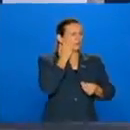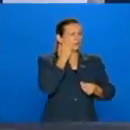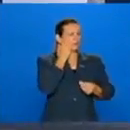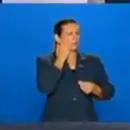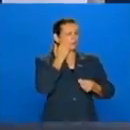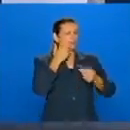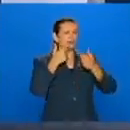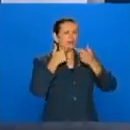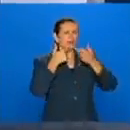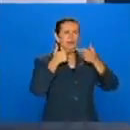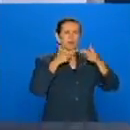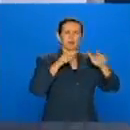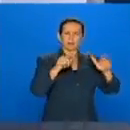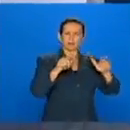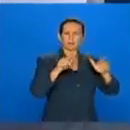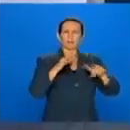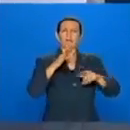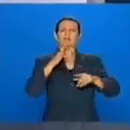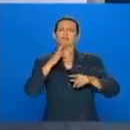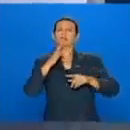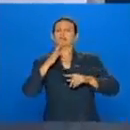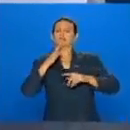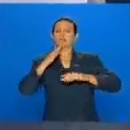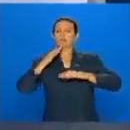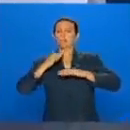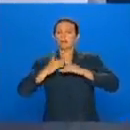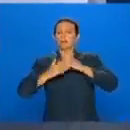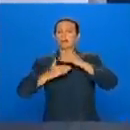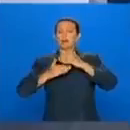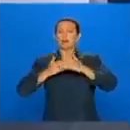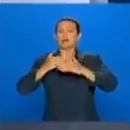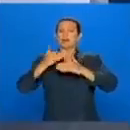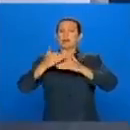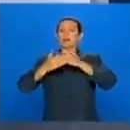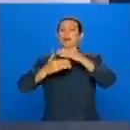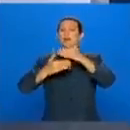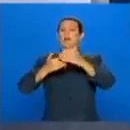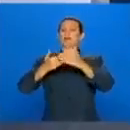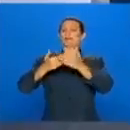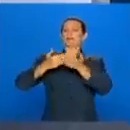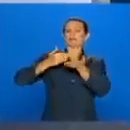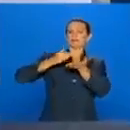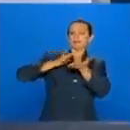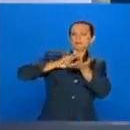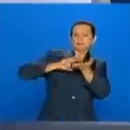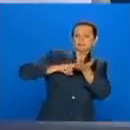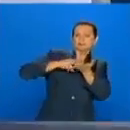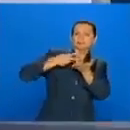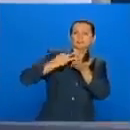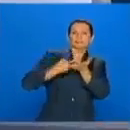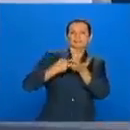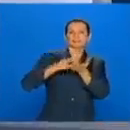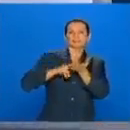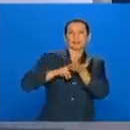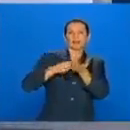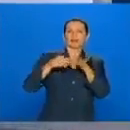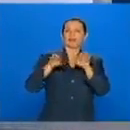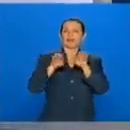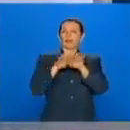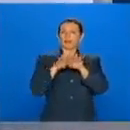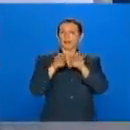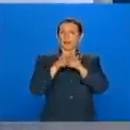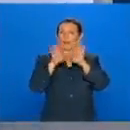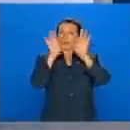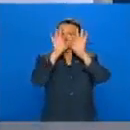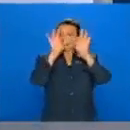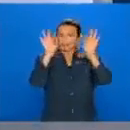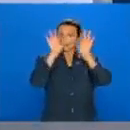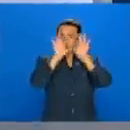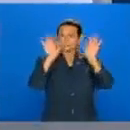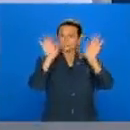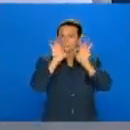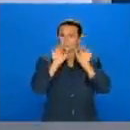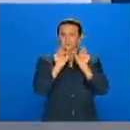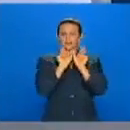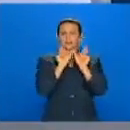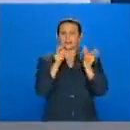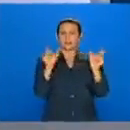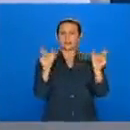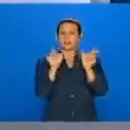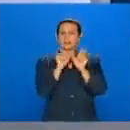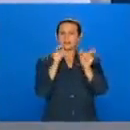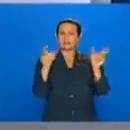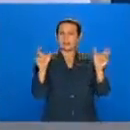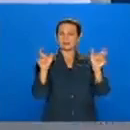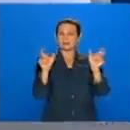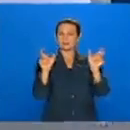o processo de tradução e sua estrutura e também a gramática de cada uma das línguas envolvidas na tradução e